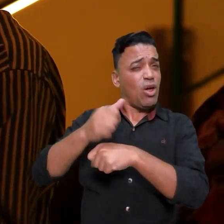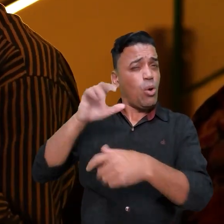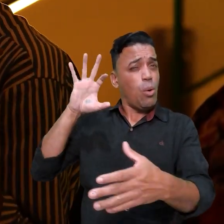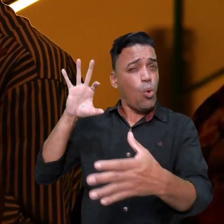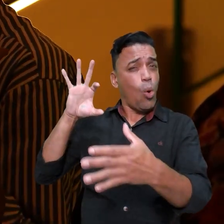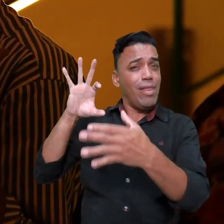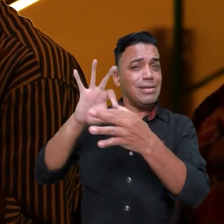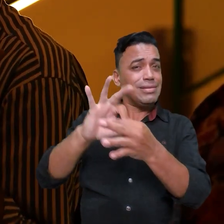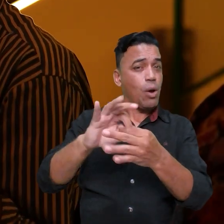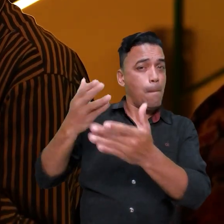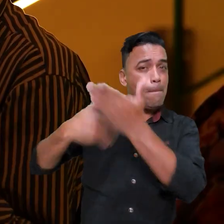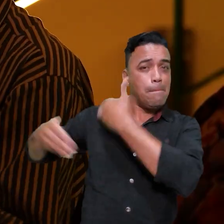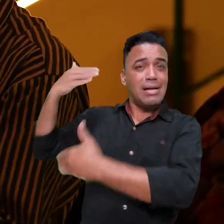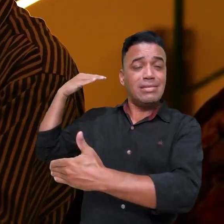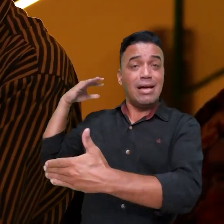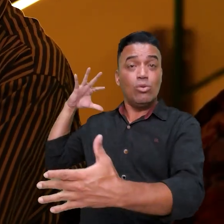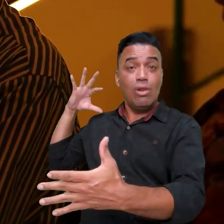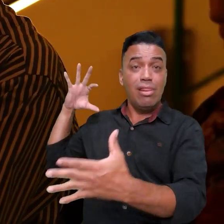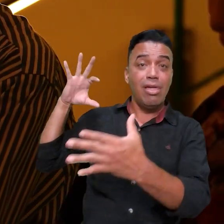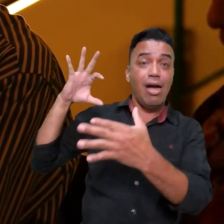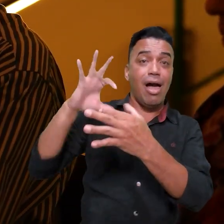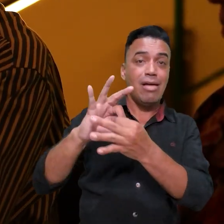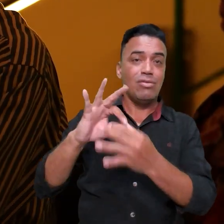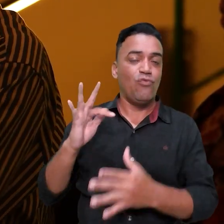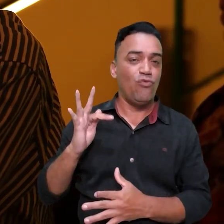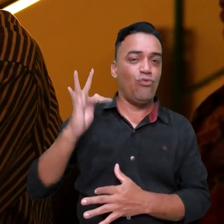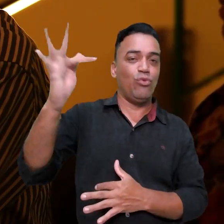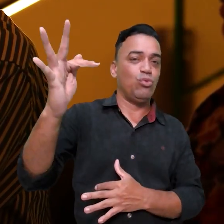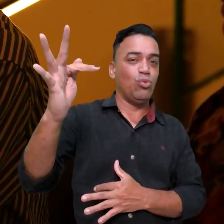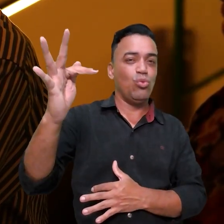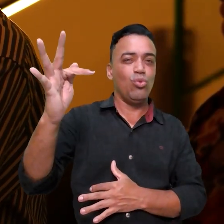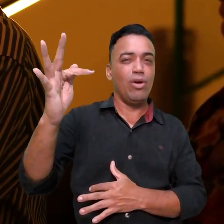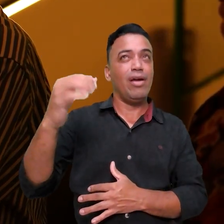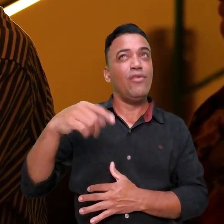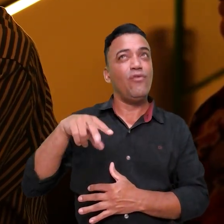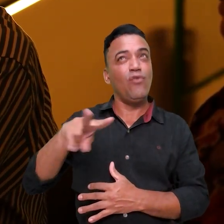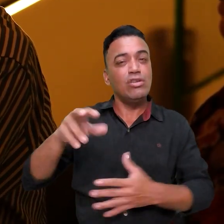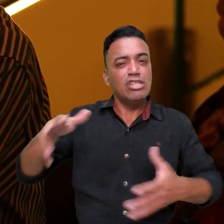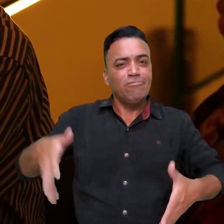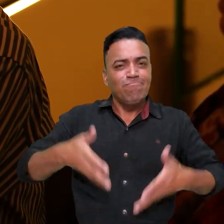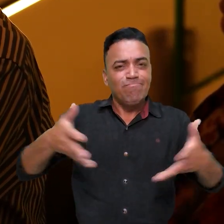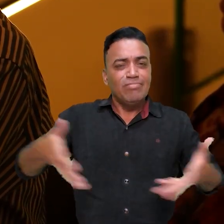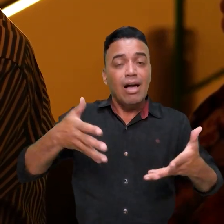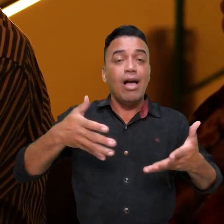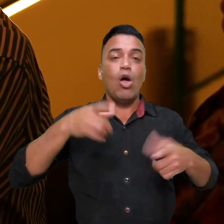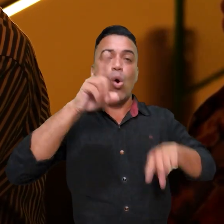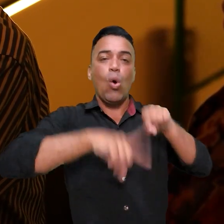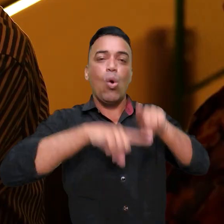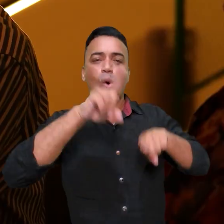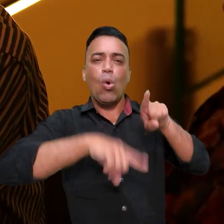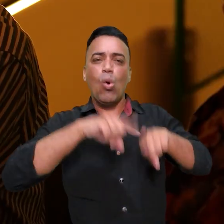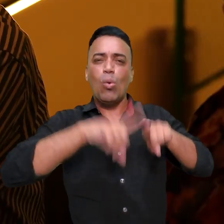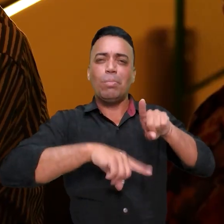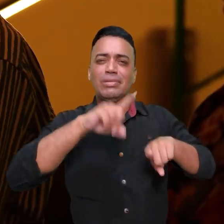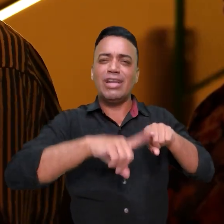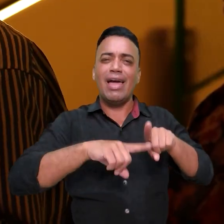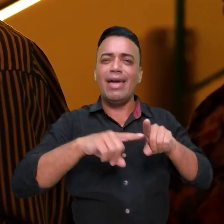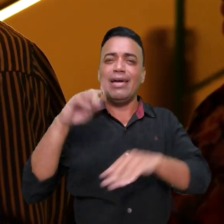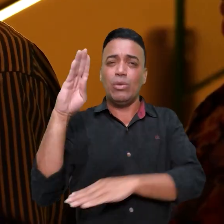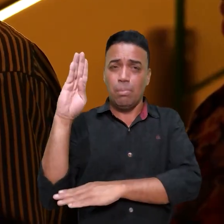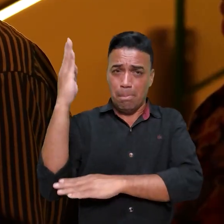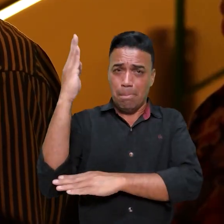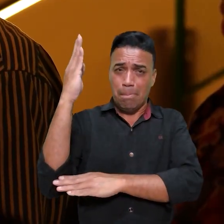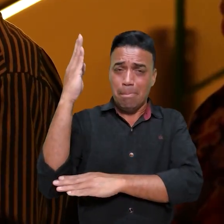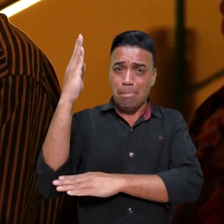com o futuro. E ele foi se espelhar num objeto de